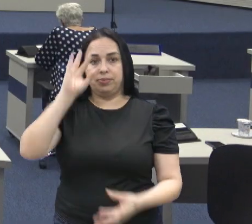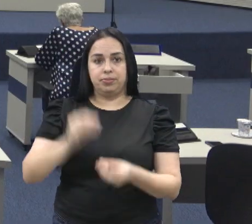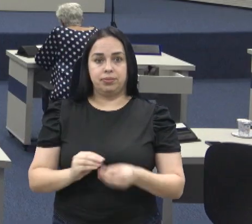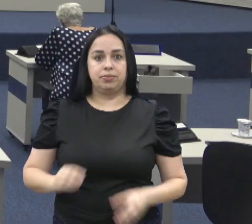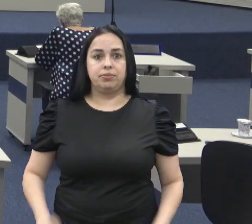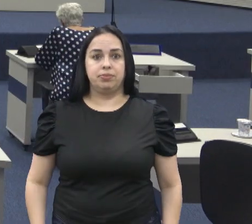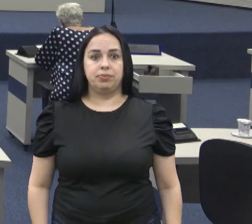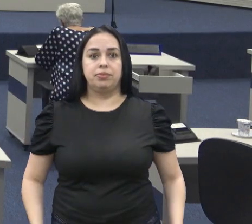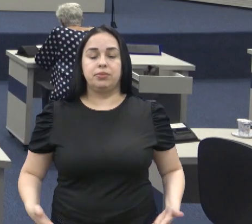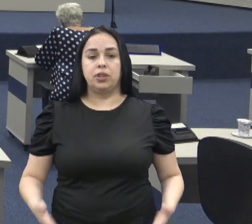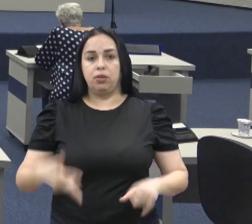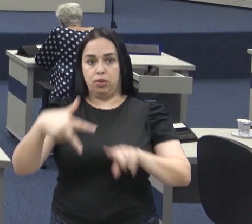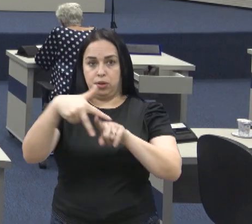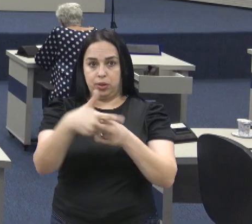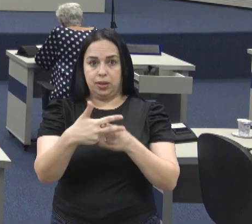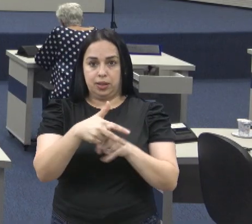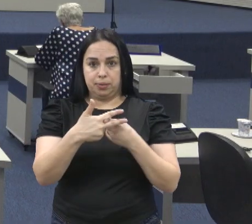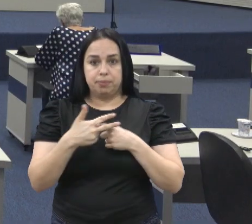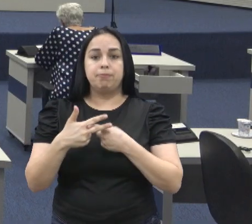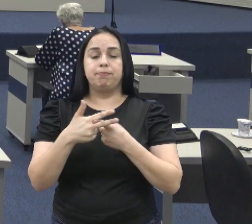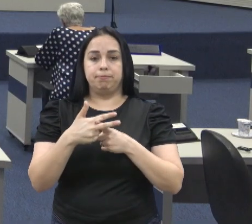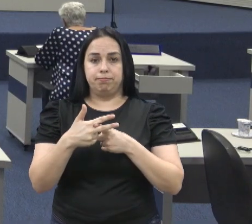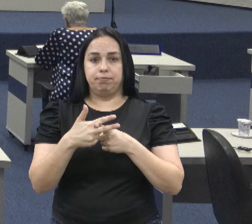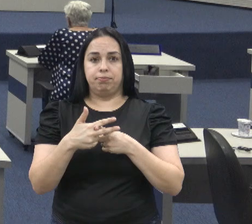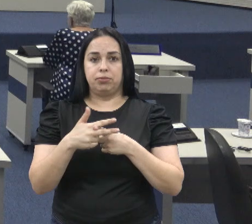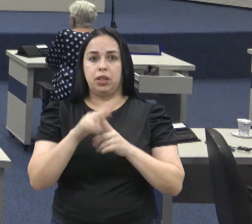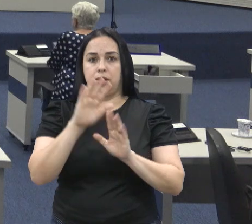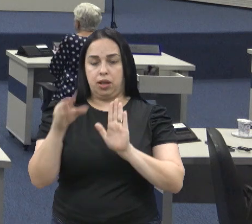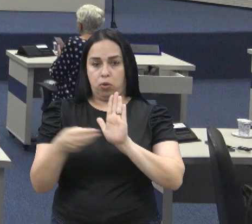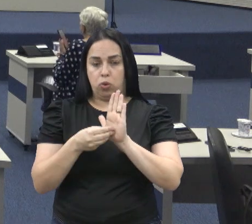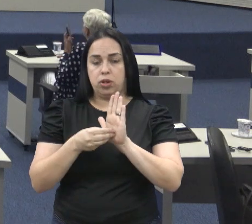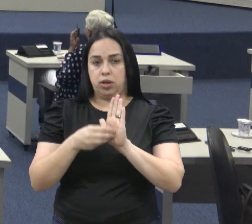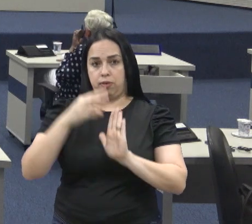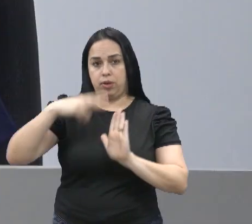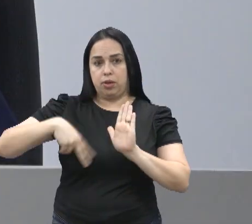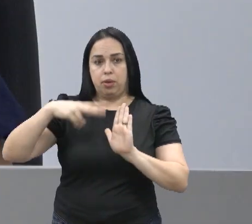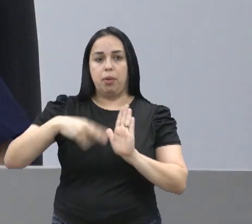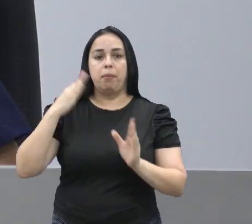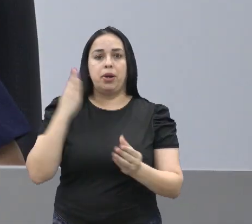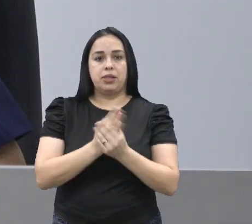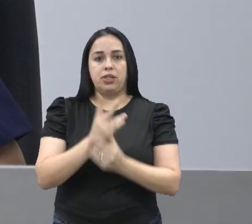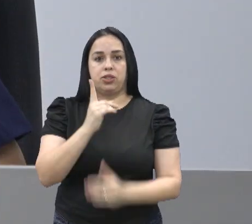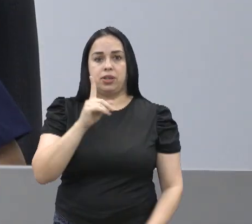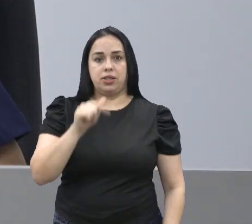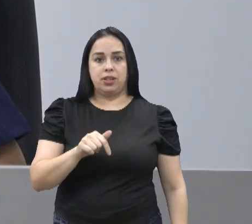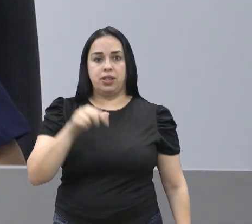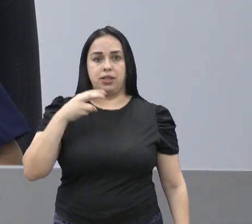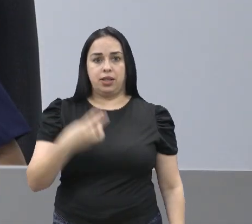uma retificação aqui numa inclusão que foi lida. Processo número